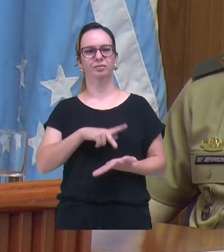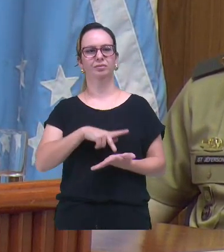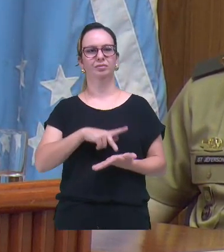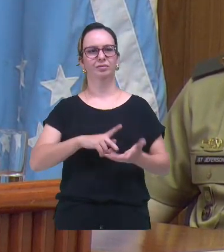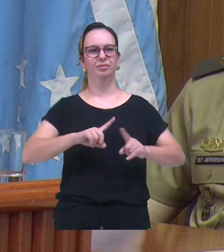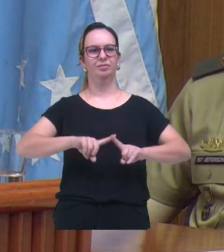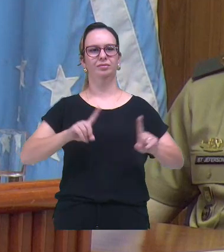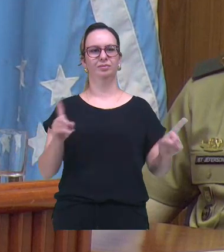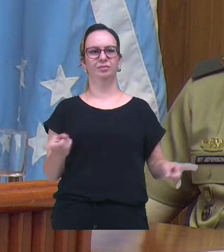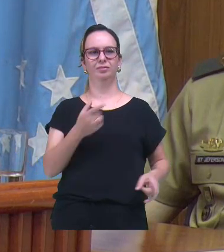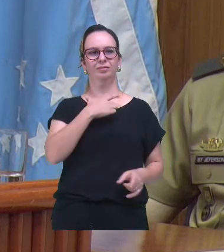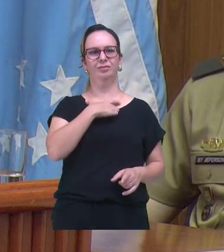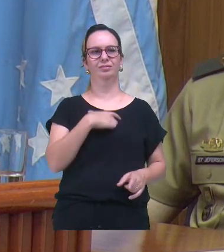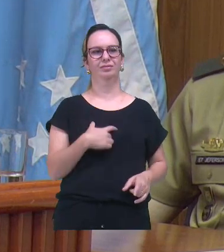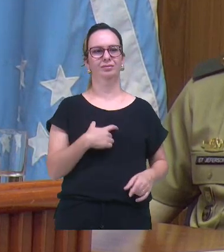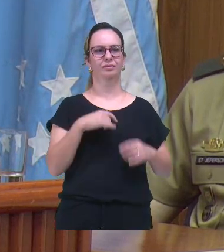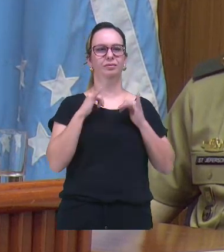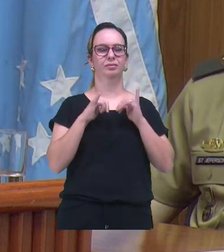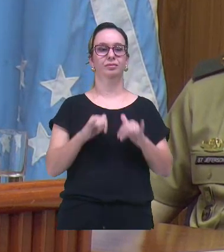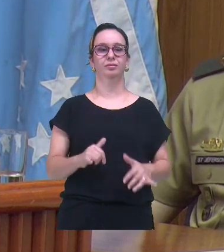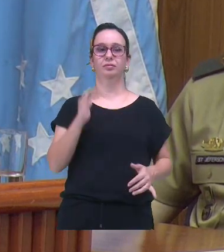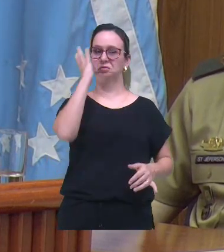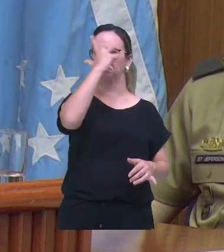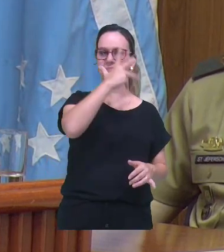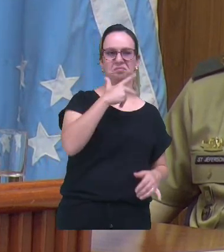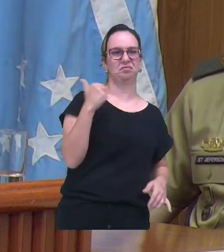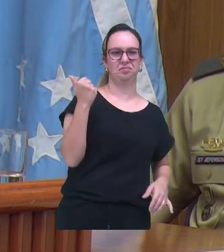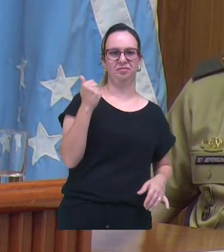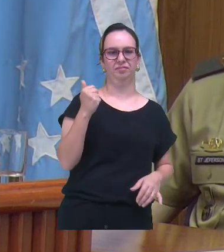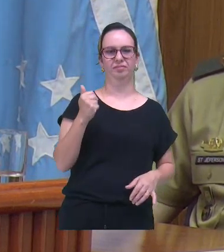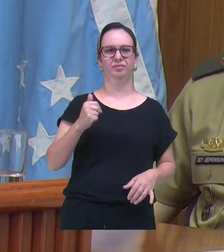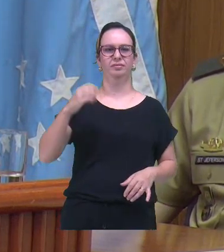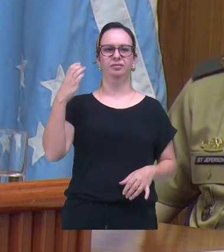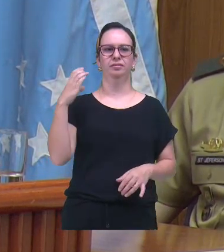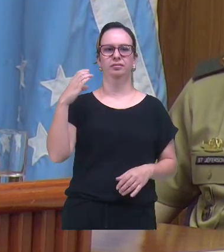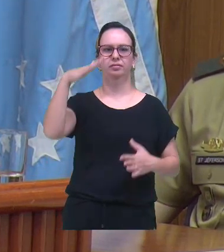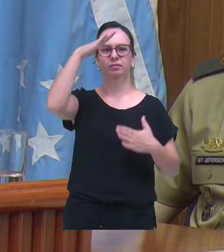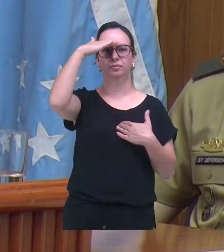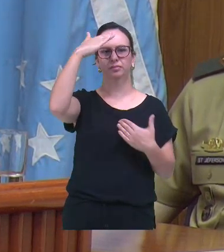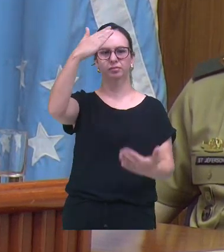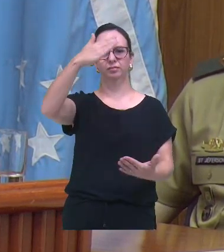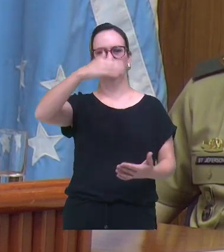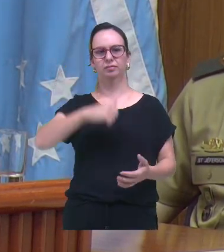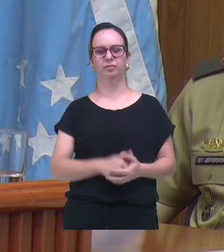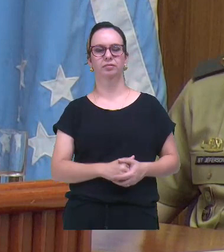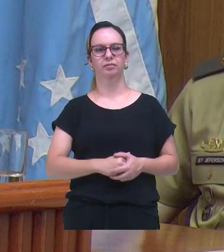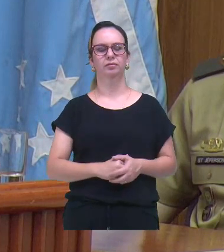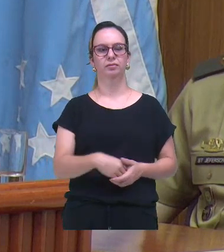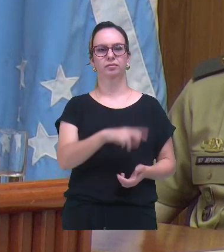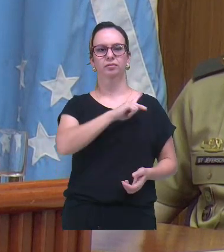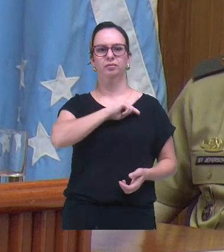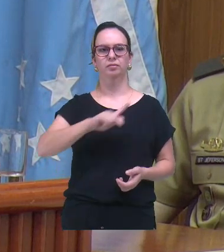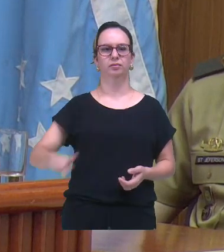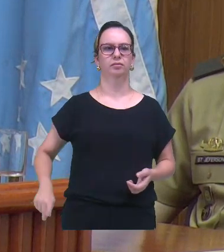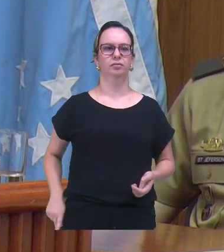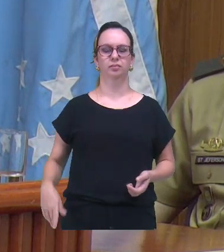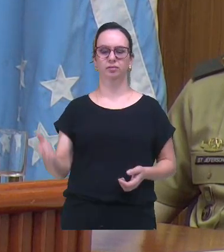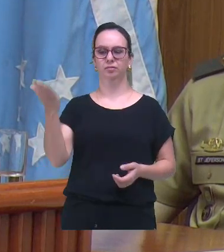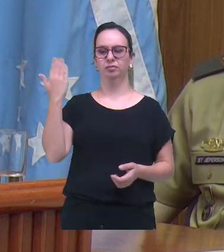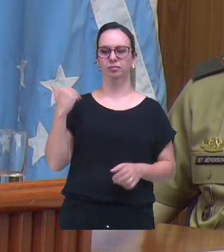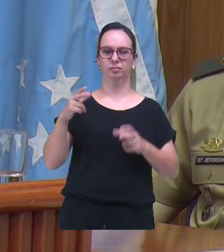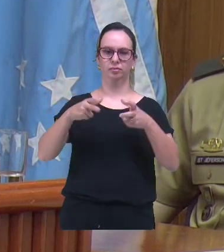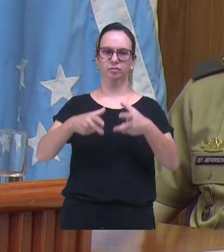medalha ficou muito bonita. Quero agradecer ao ex-presidente desta Câmara, Vinícius